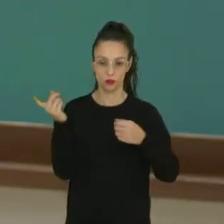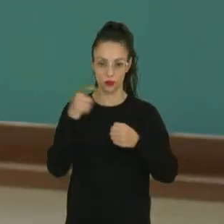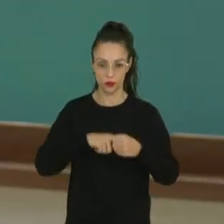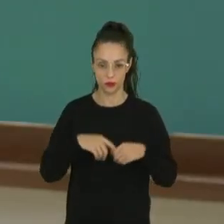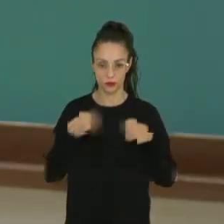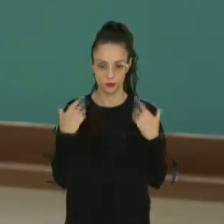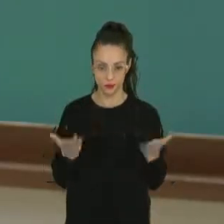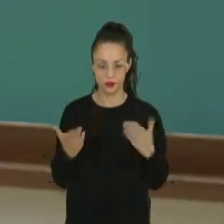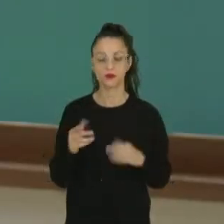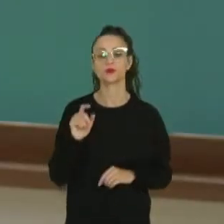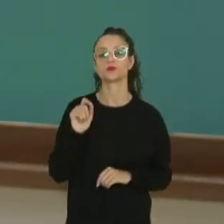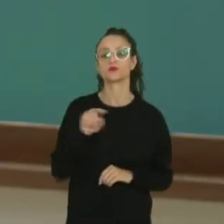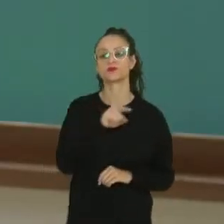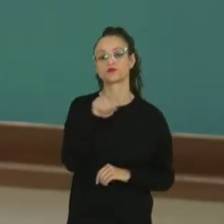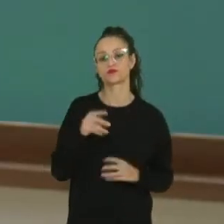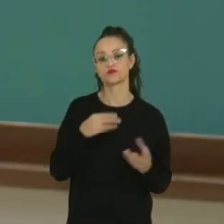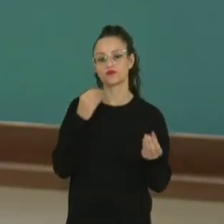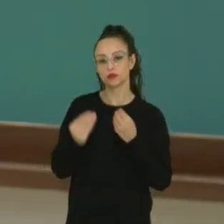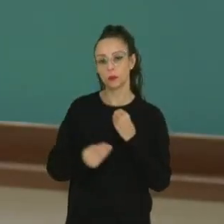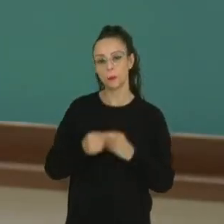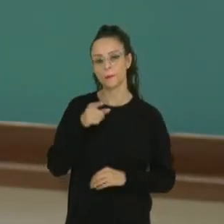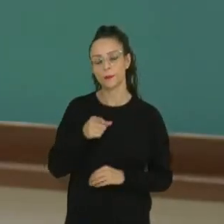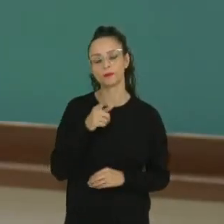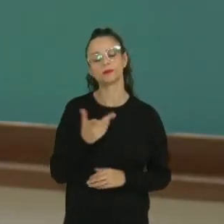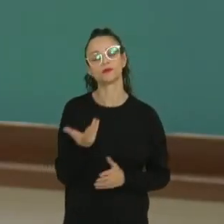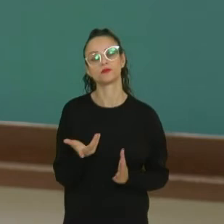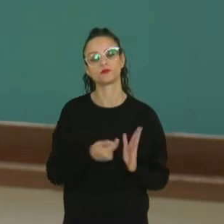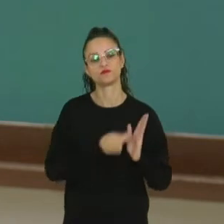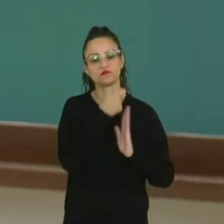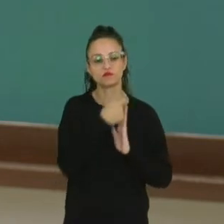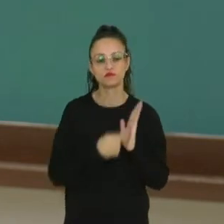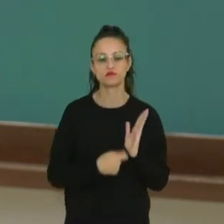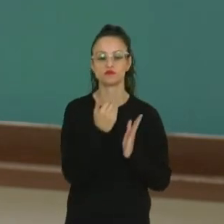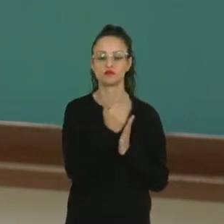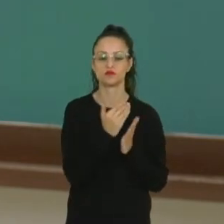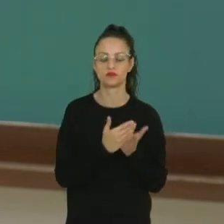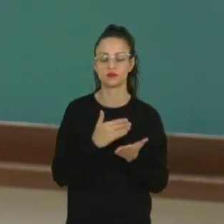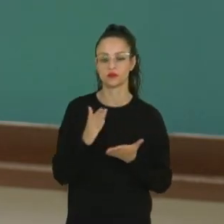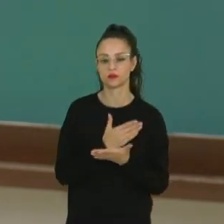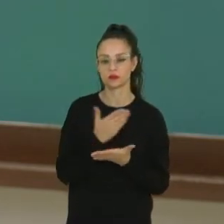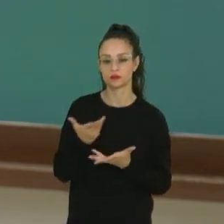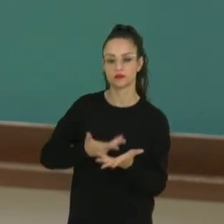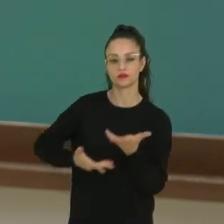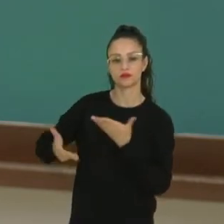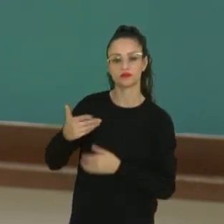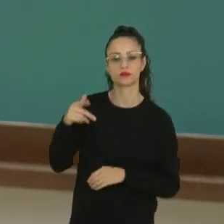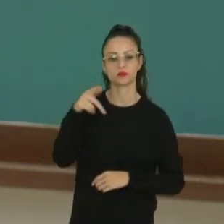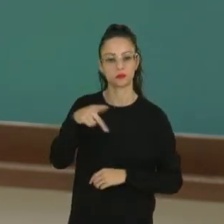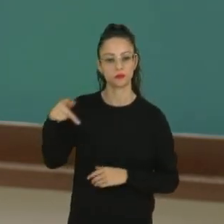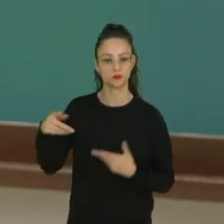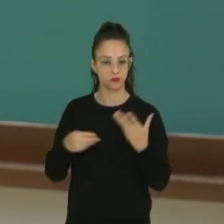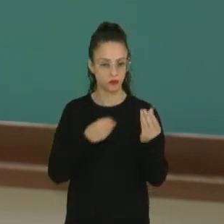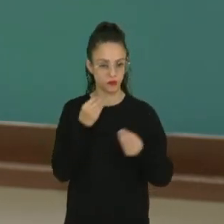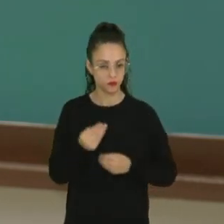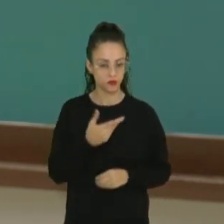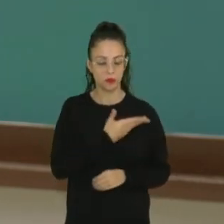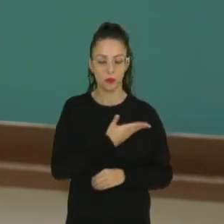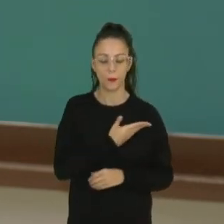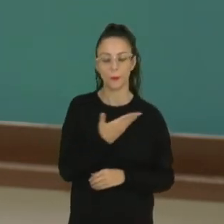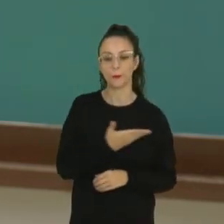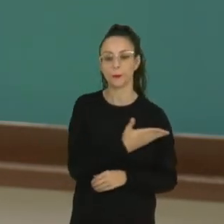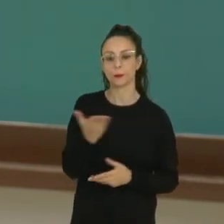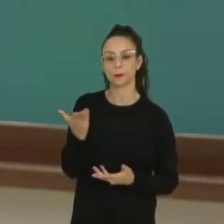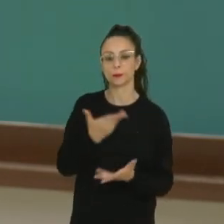Vamos, pessoal! E aí, como foi relatar isso no seu caderno, compartilhar com o seu professor, com os seus